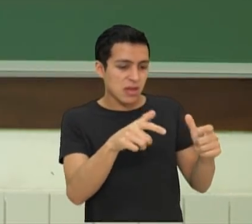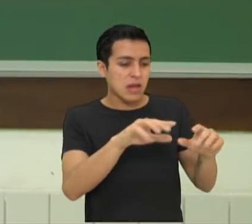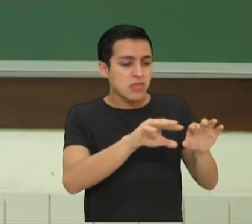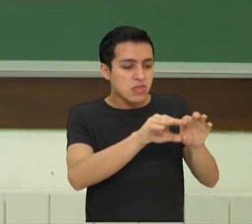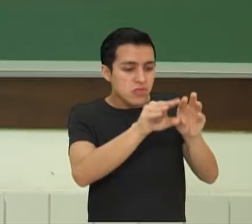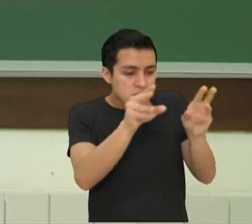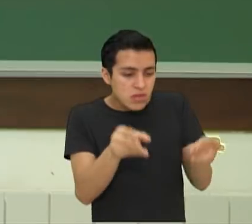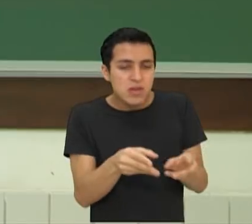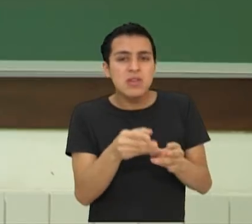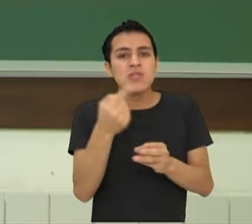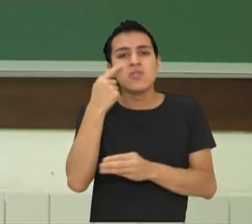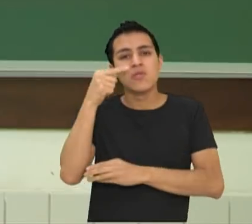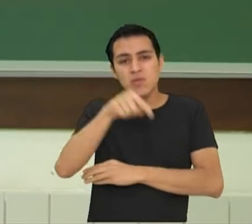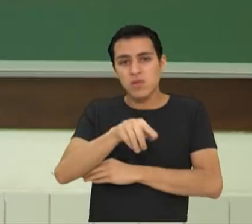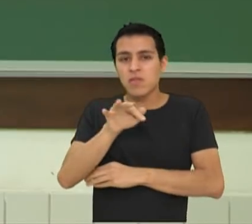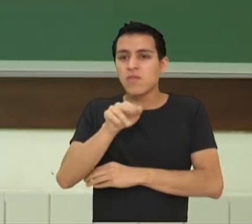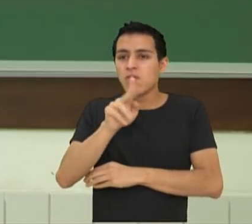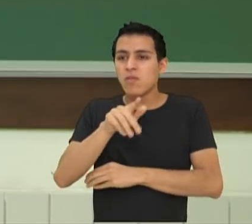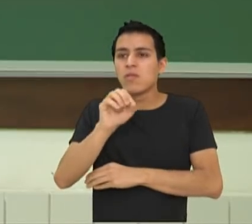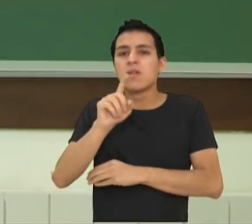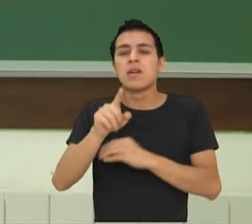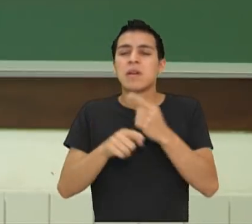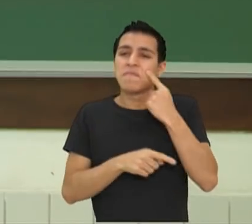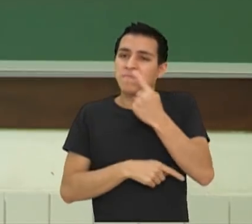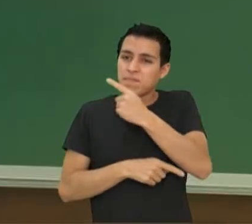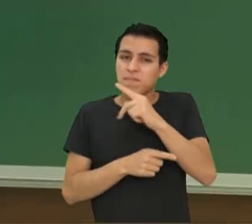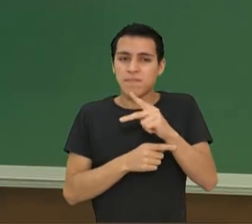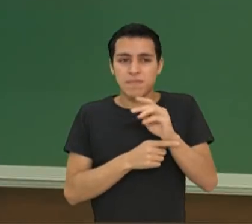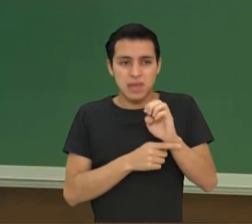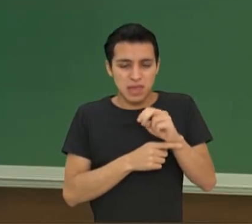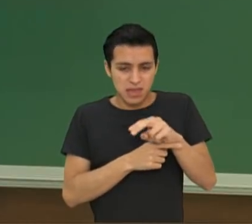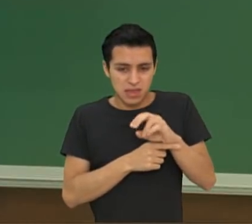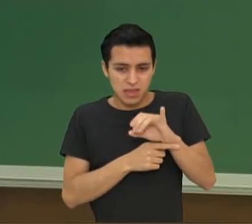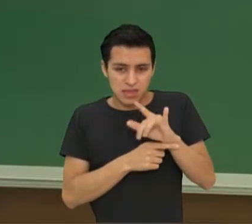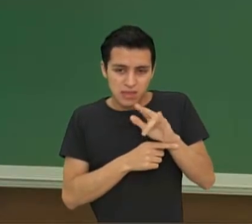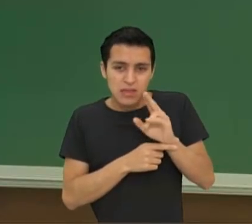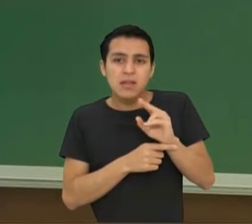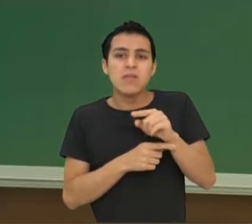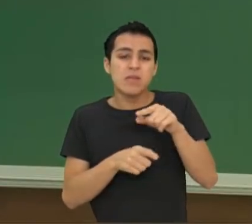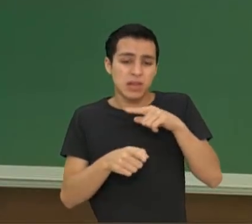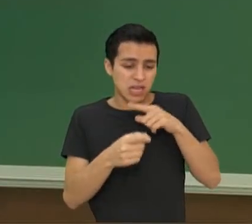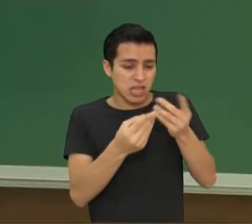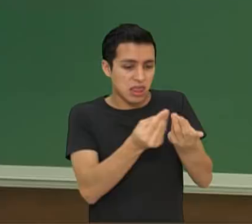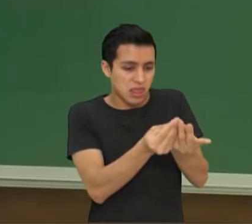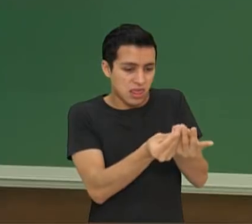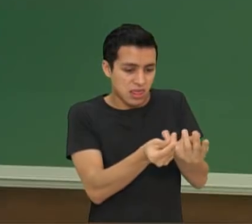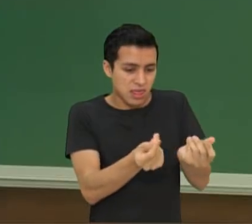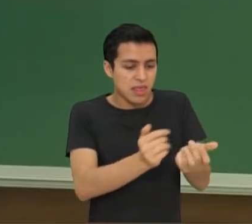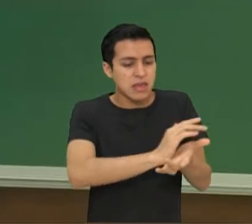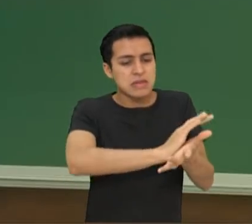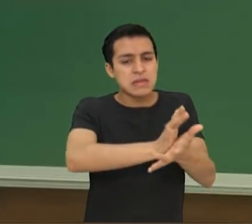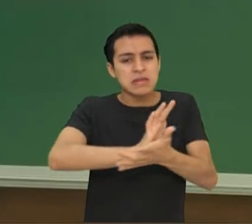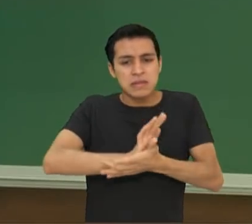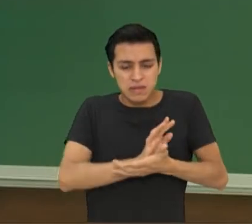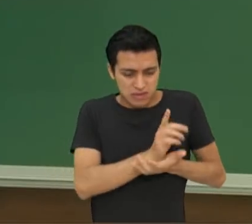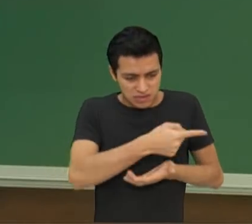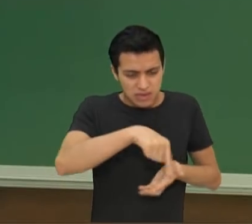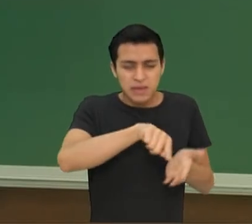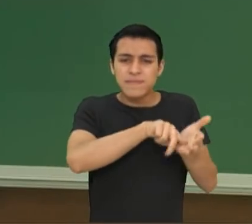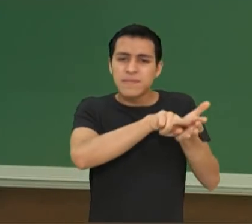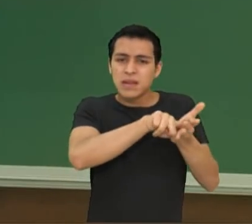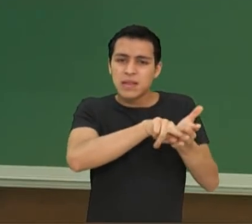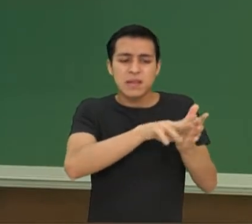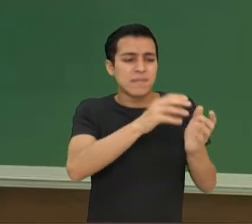plaquinha. E ele descobriu que esse fungo era o penicillium e que ele secretava uma substância para decompor aquela matéria orgânica, aquelas